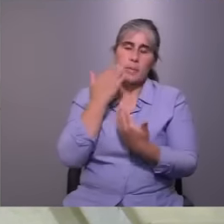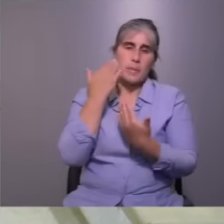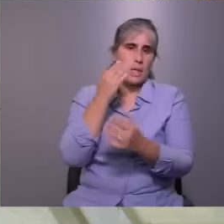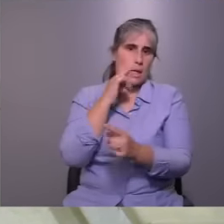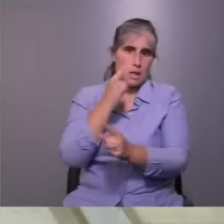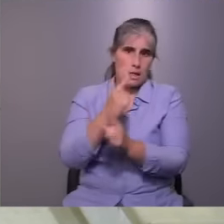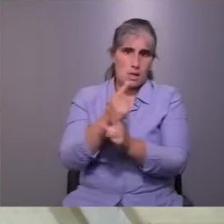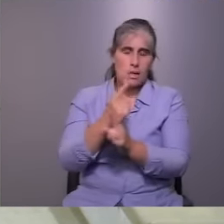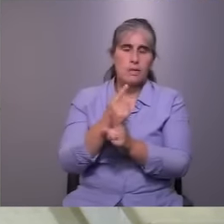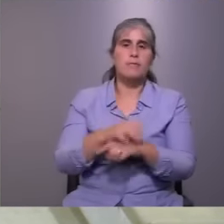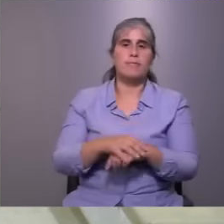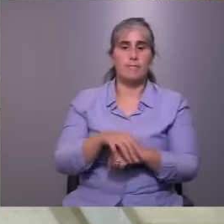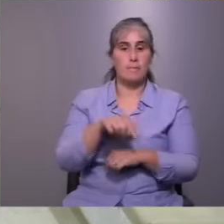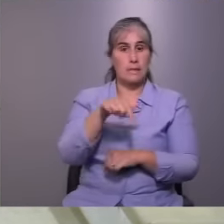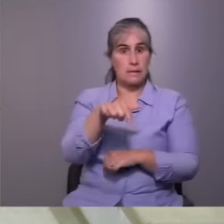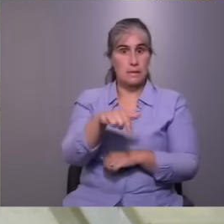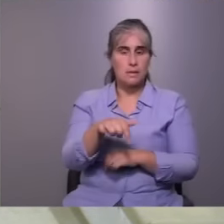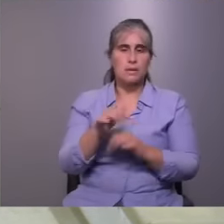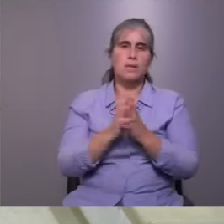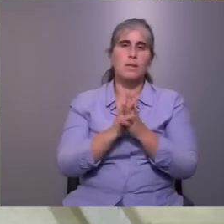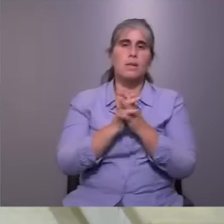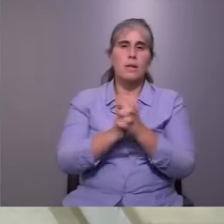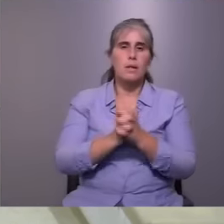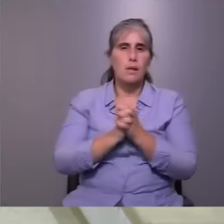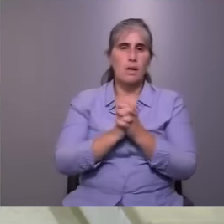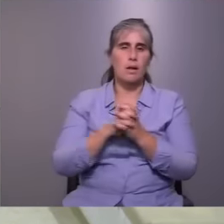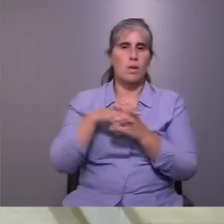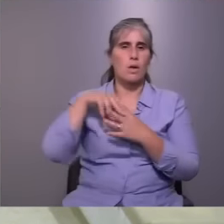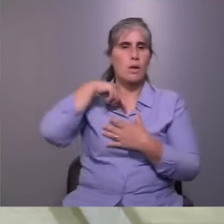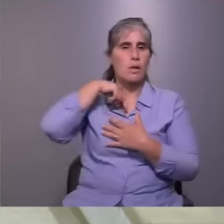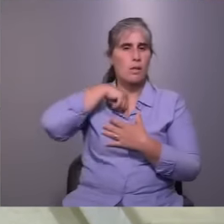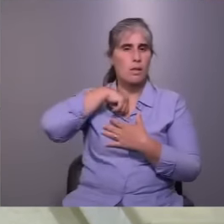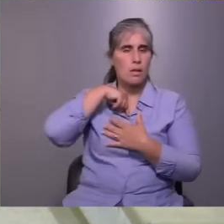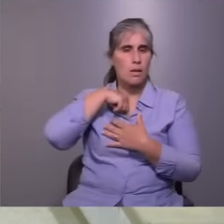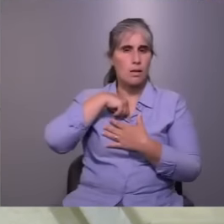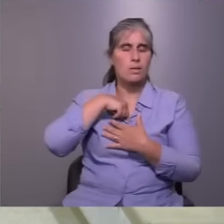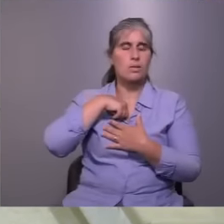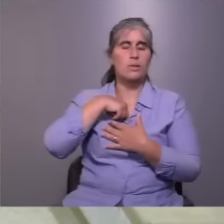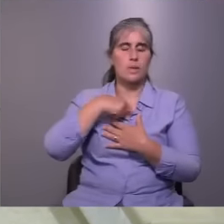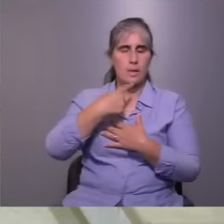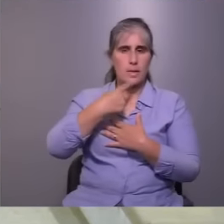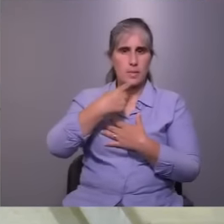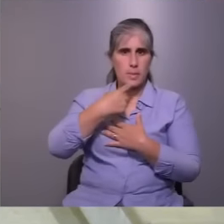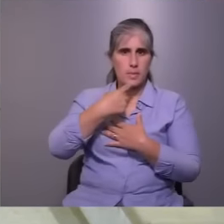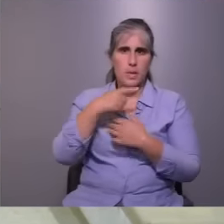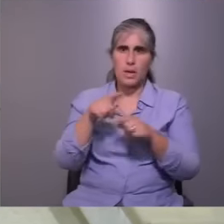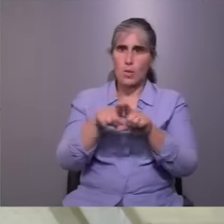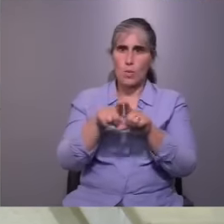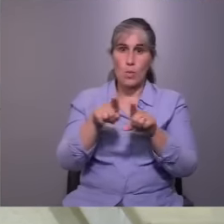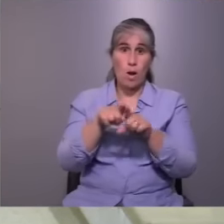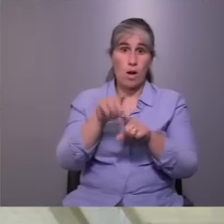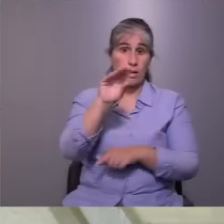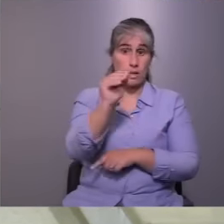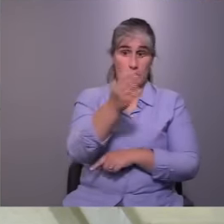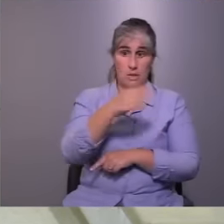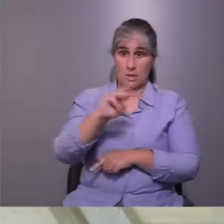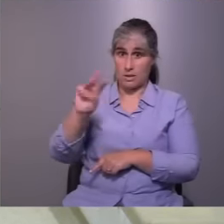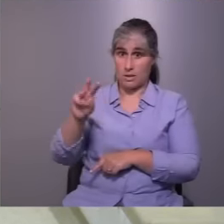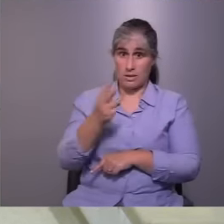vida, como sempre fazemos aqui neste lugar, pedindo que possamos aqui fazer